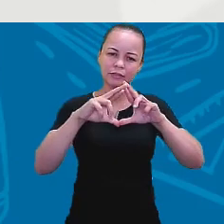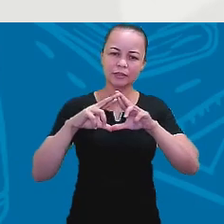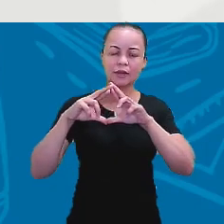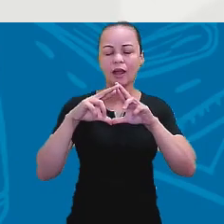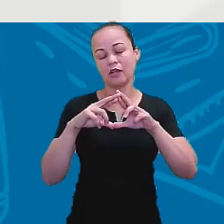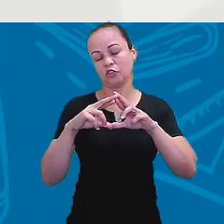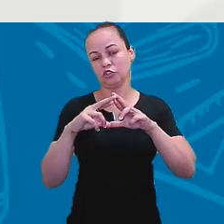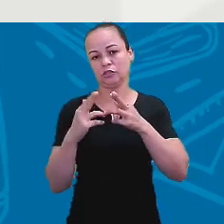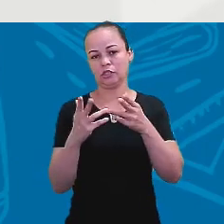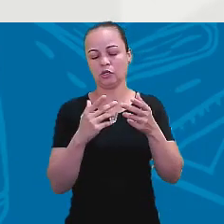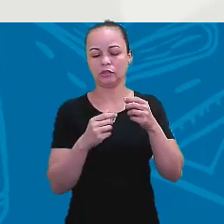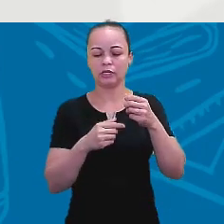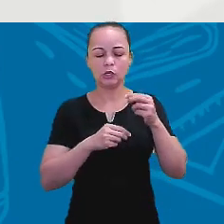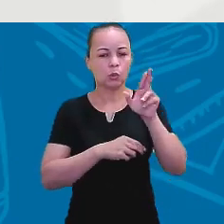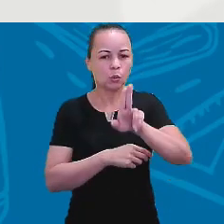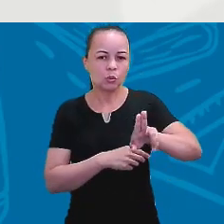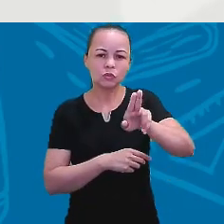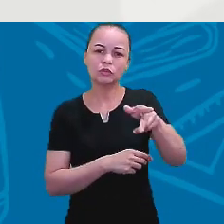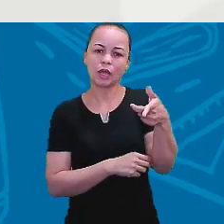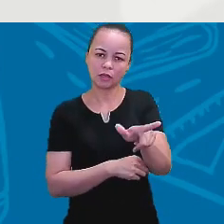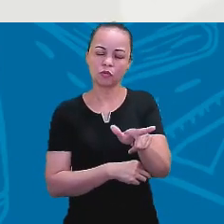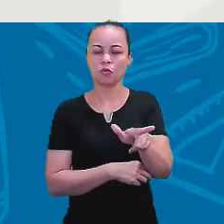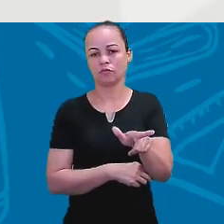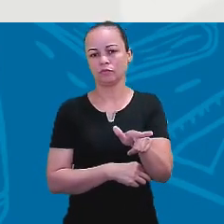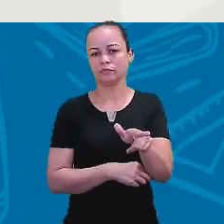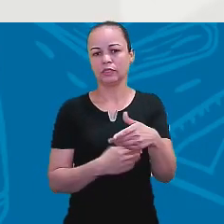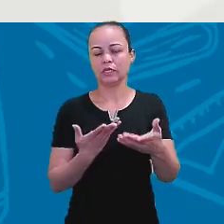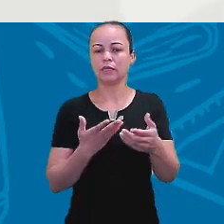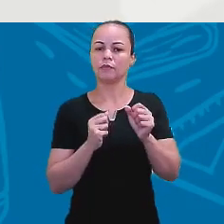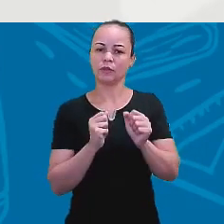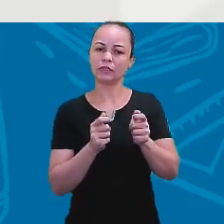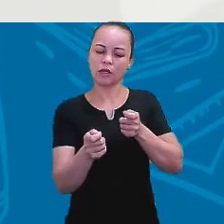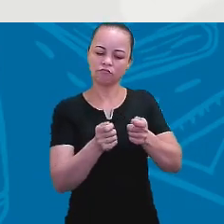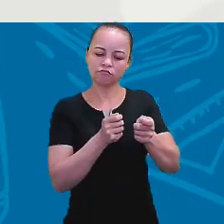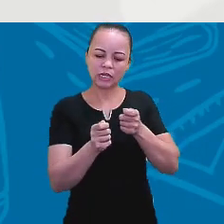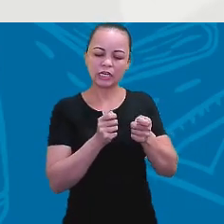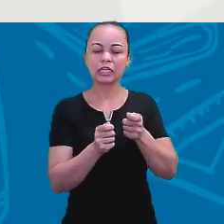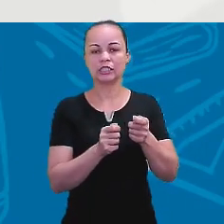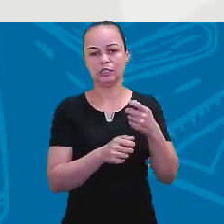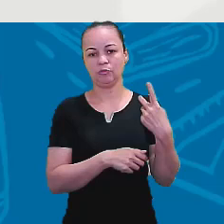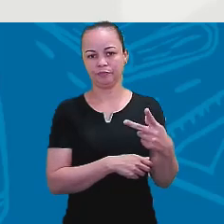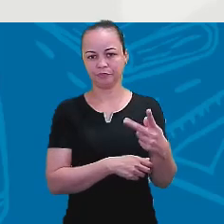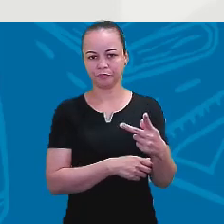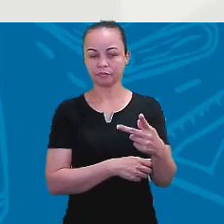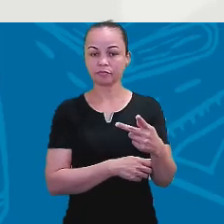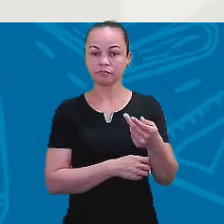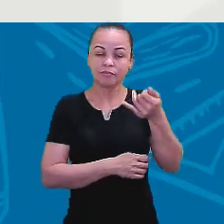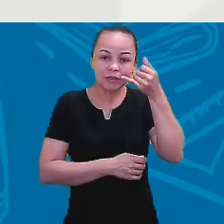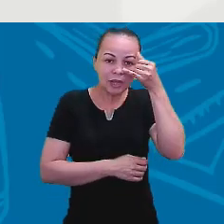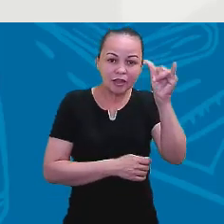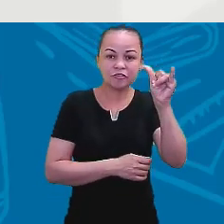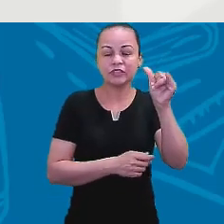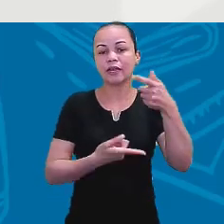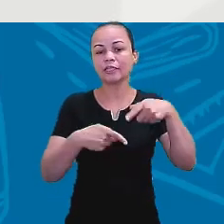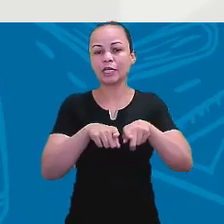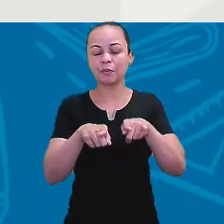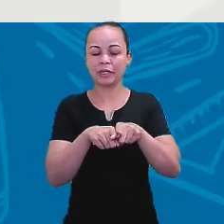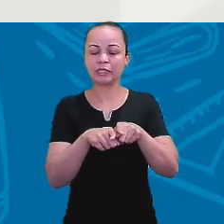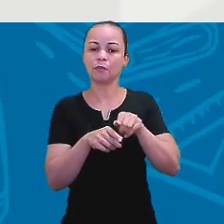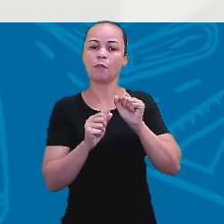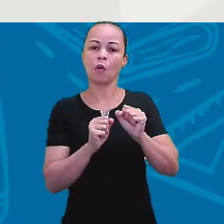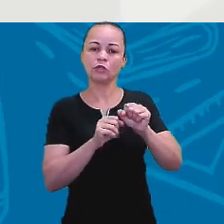redução que vai, né, favorecer o equilíbrio aí, tá certo? Evitar que a gente precise extrair